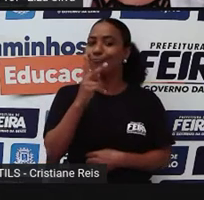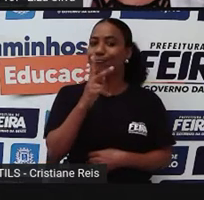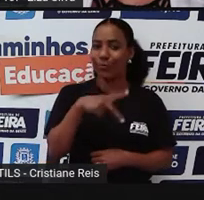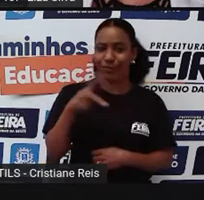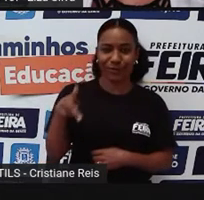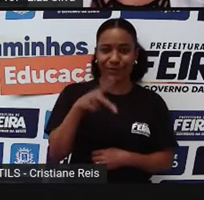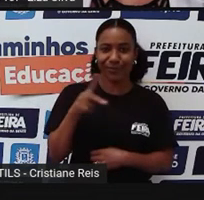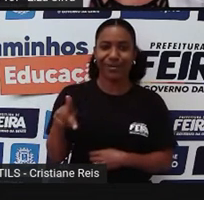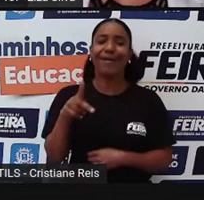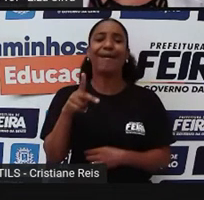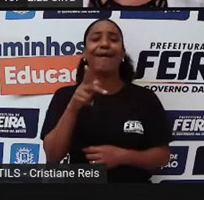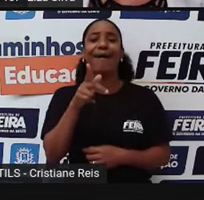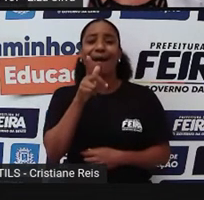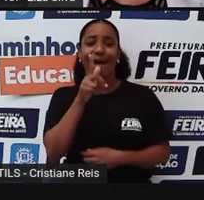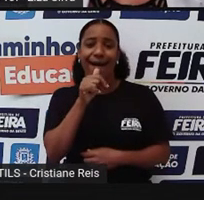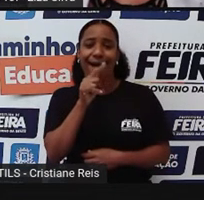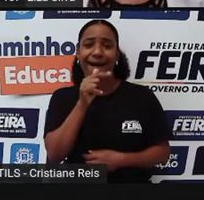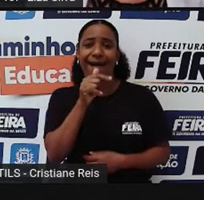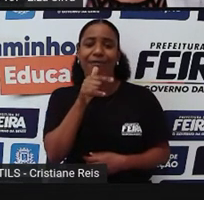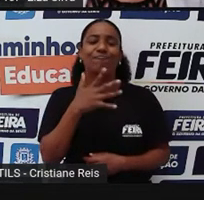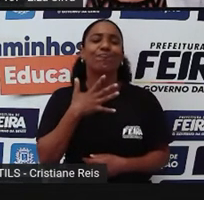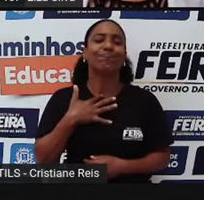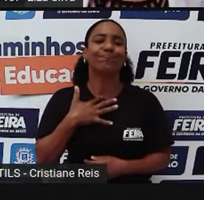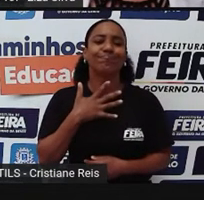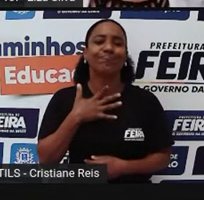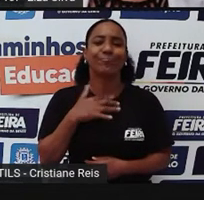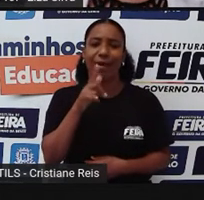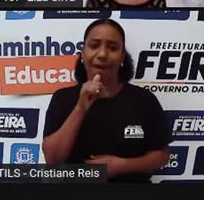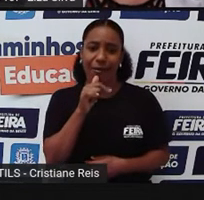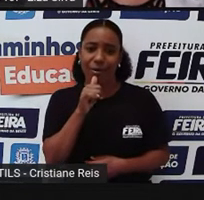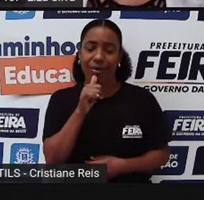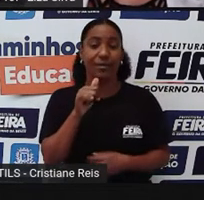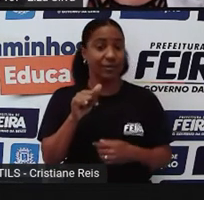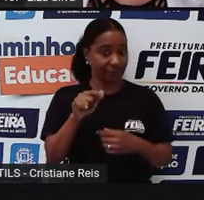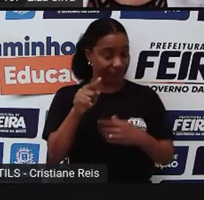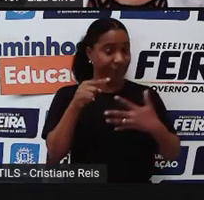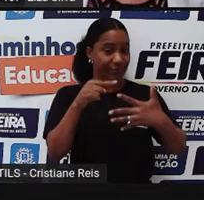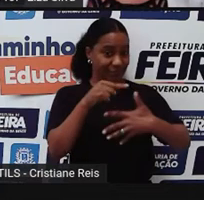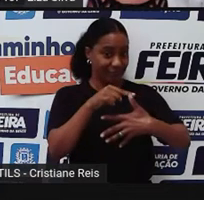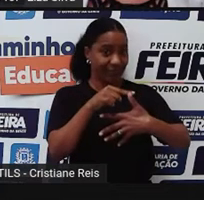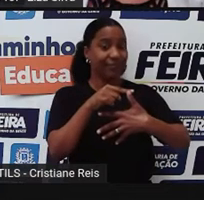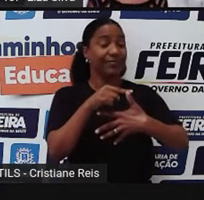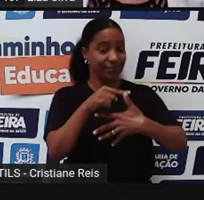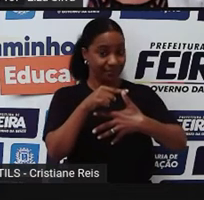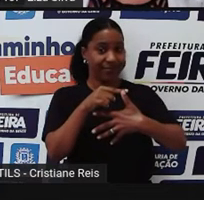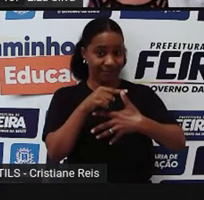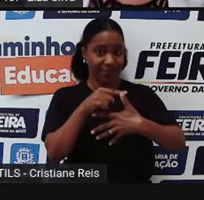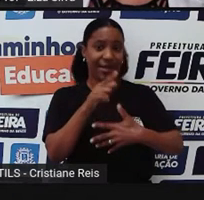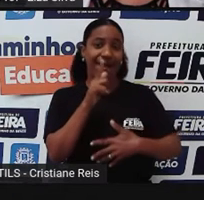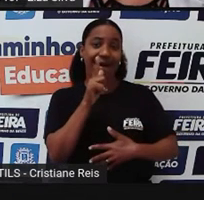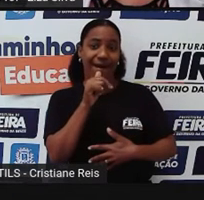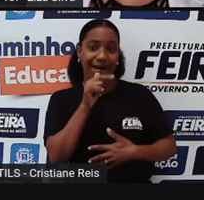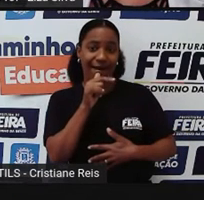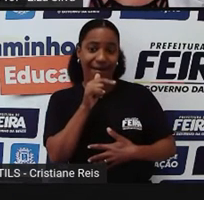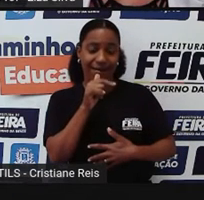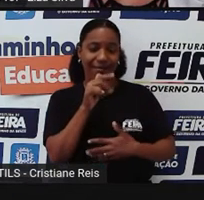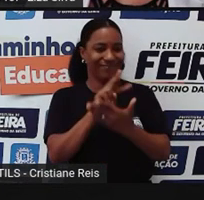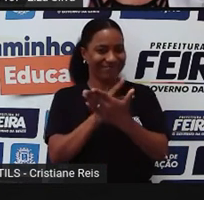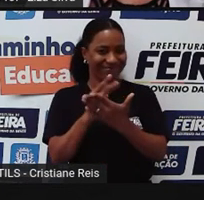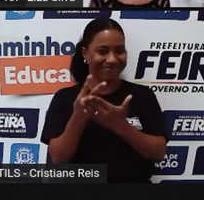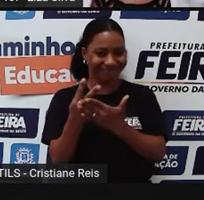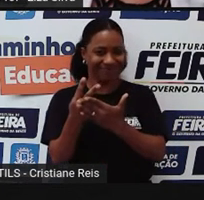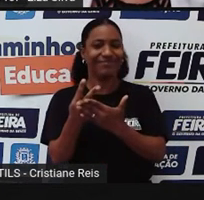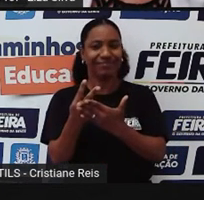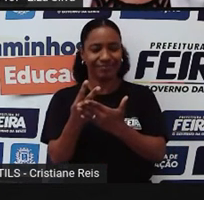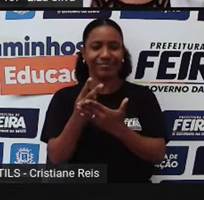6 igual a drink of hora não posso beber água se você for pedir para ir ao banheiro